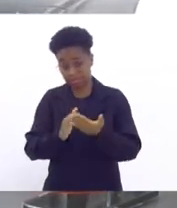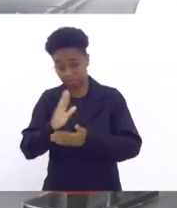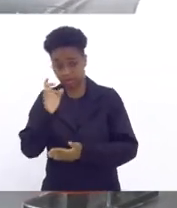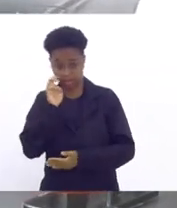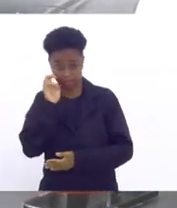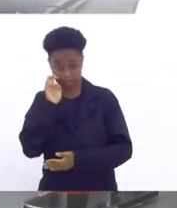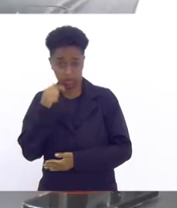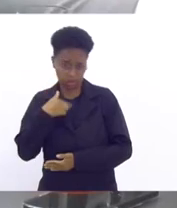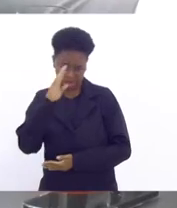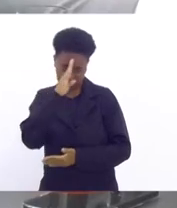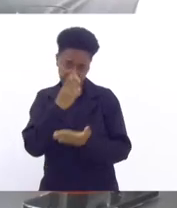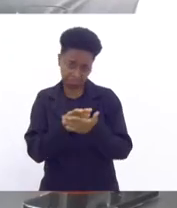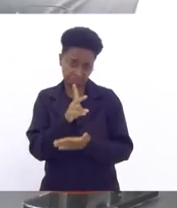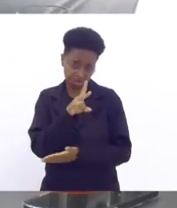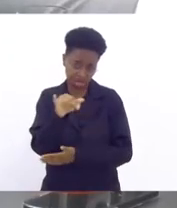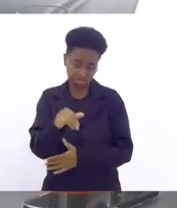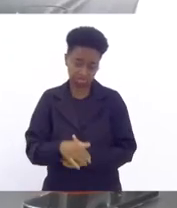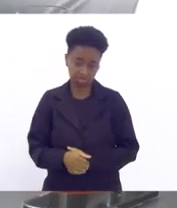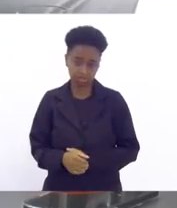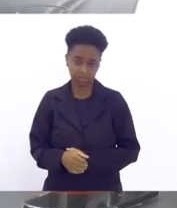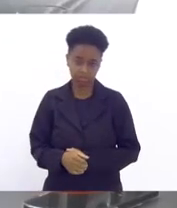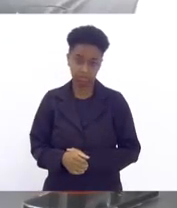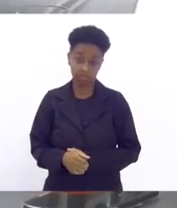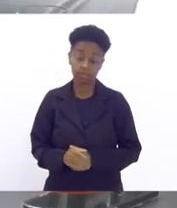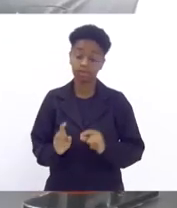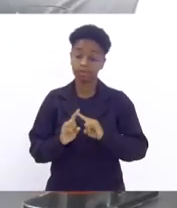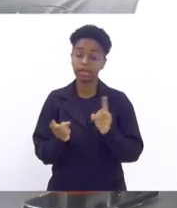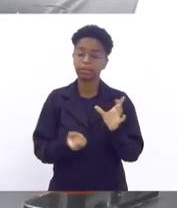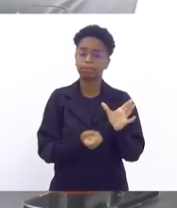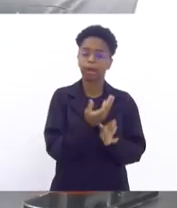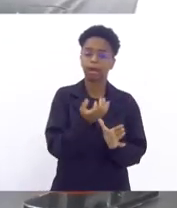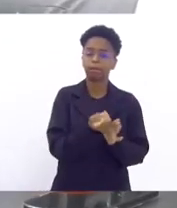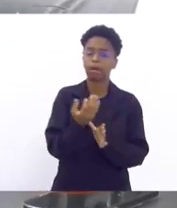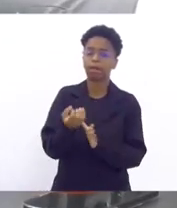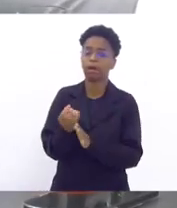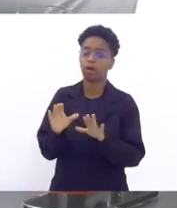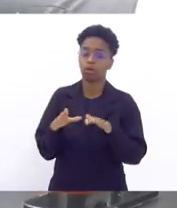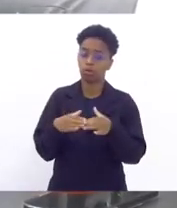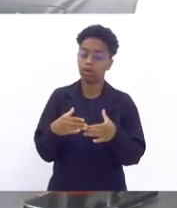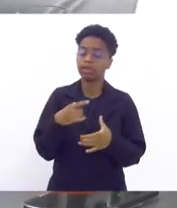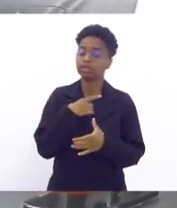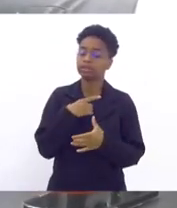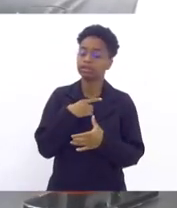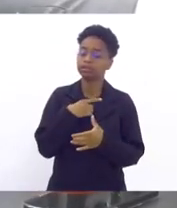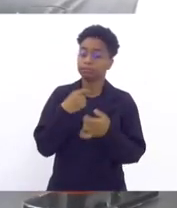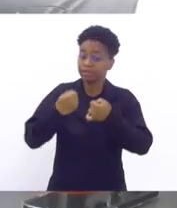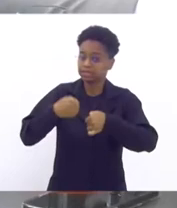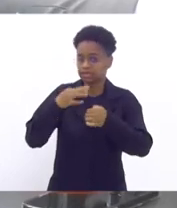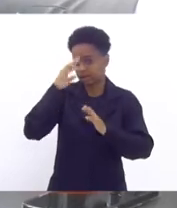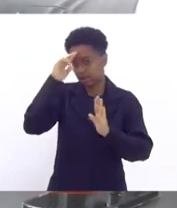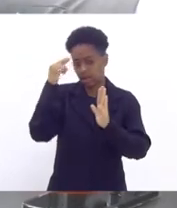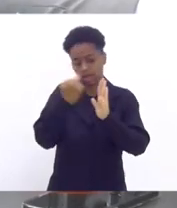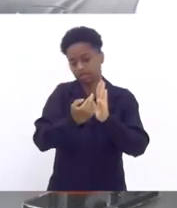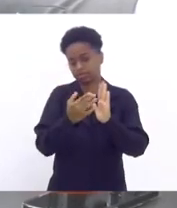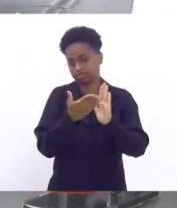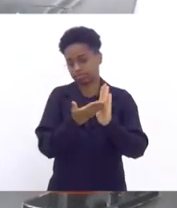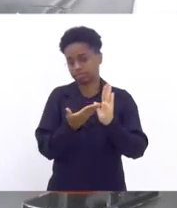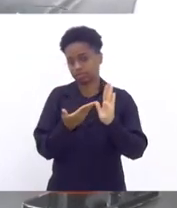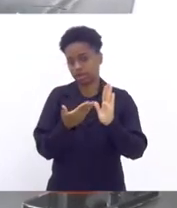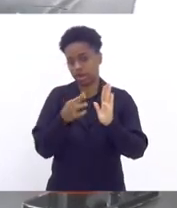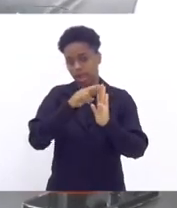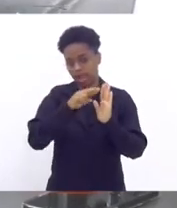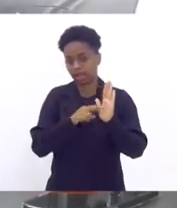será a instalação das frentes ela estará descrita ao novo regramento então